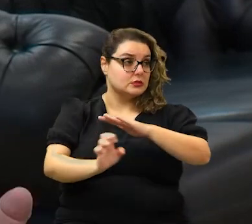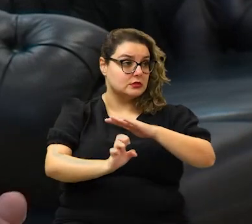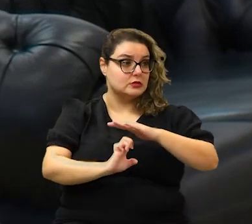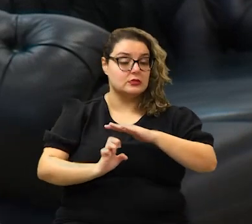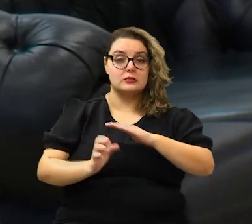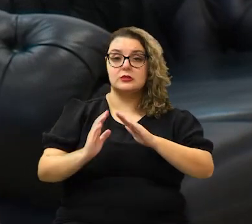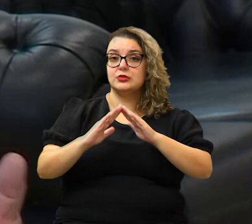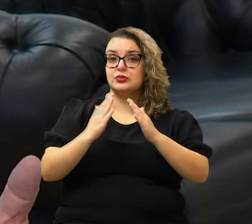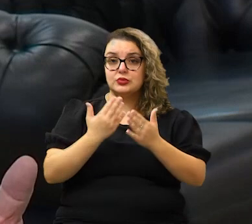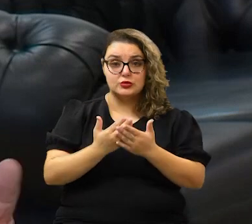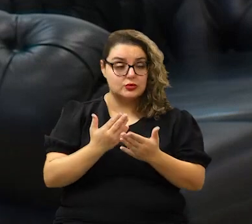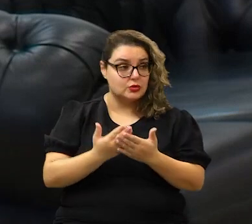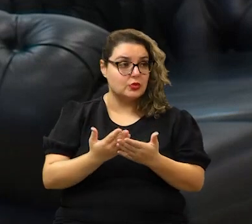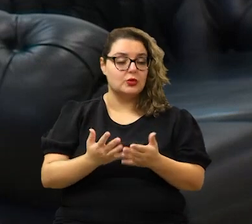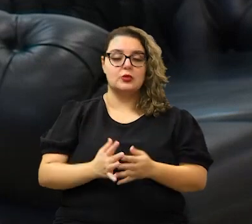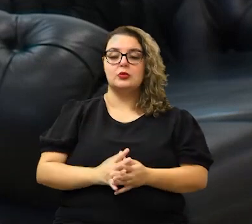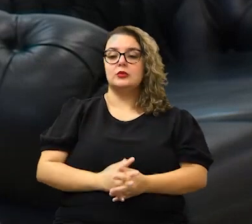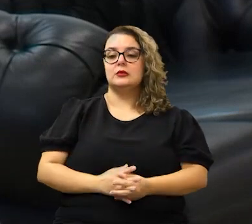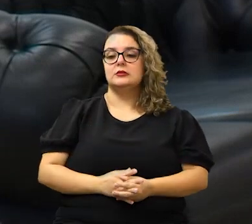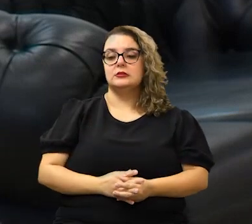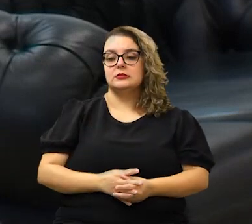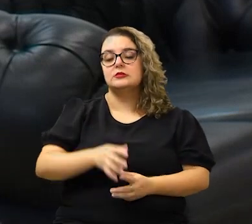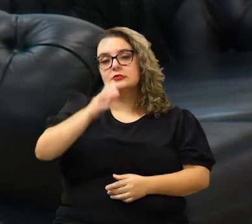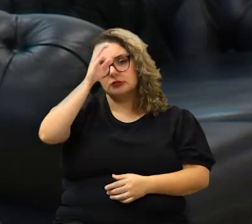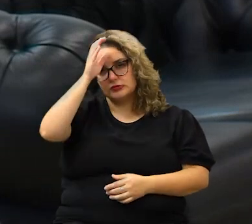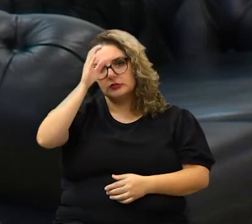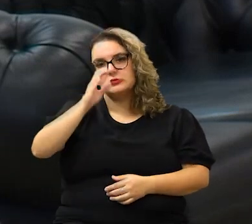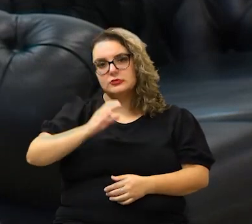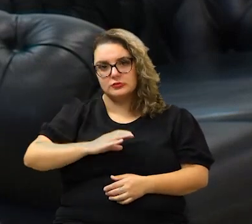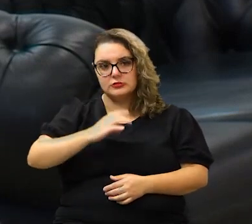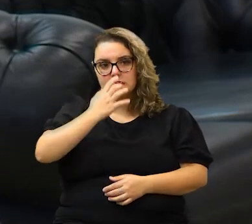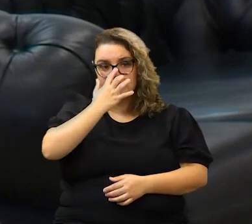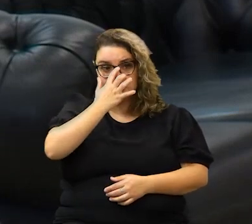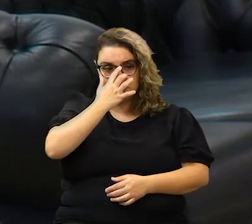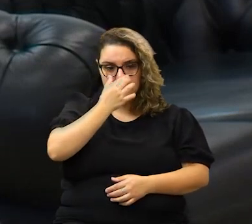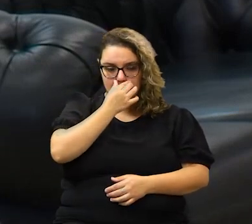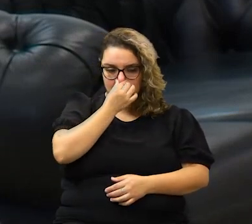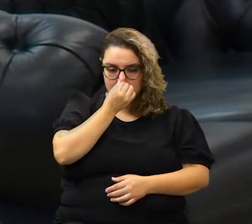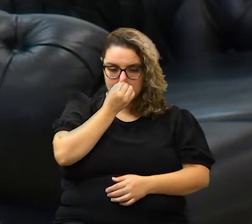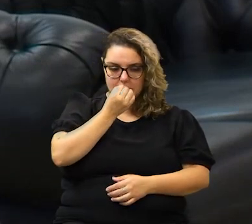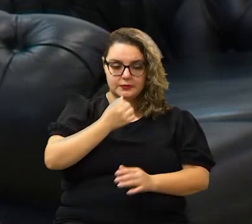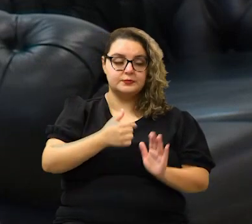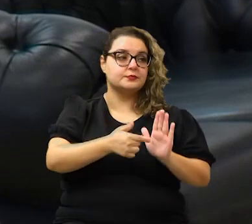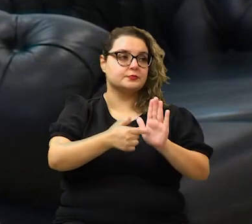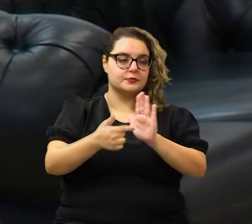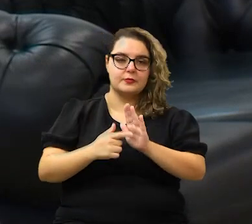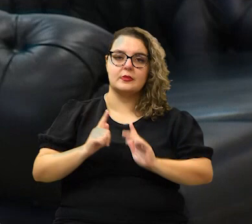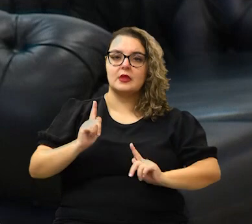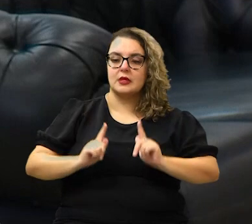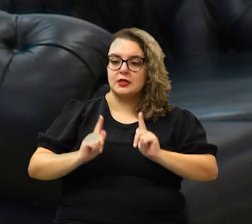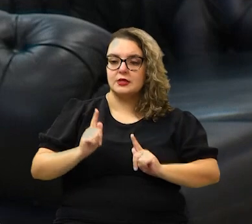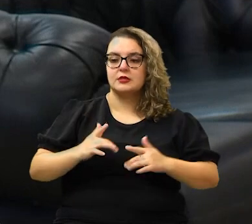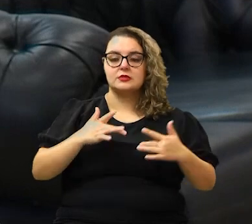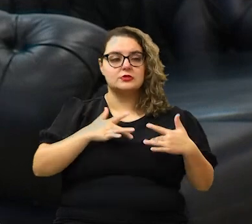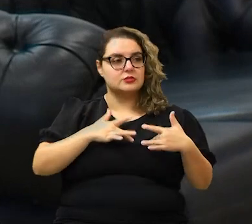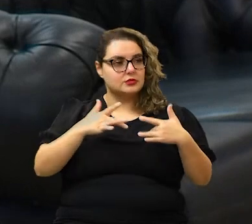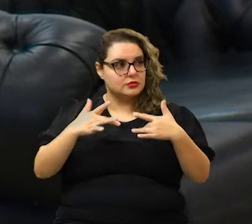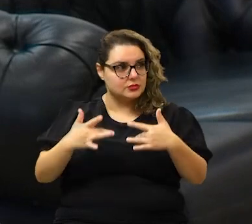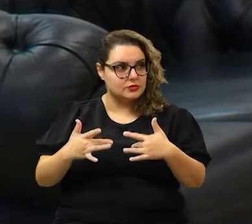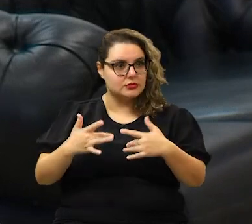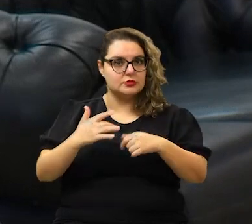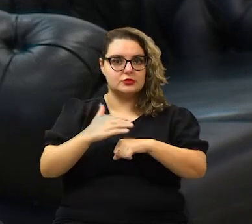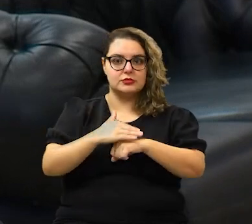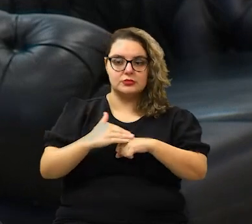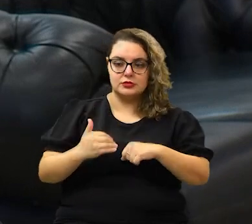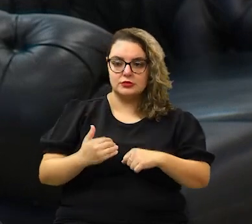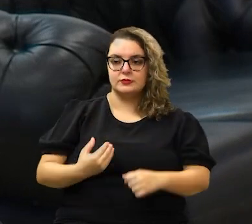as empresas, escolas, né, e o cidadão comum aí que, mostrando esse gesto de